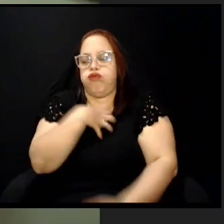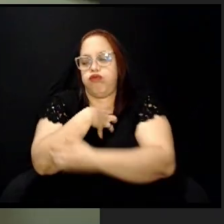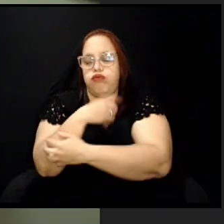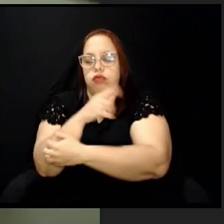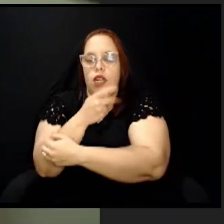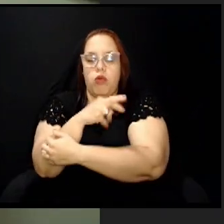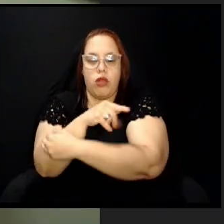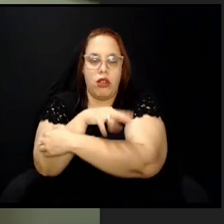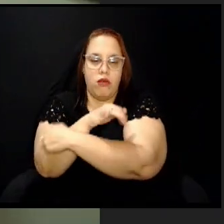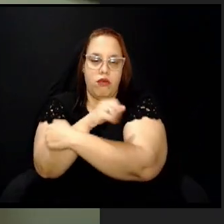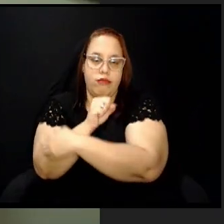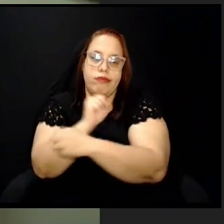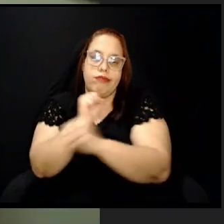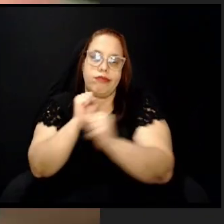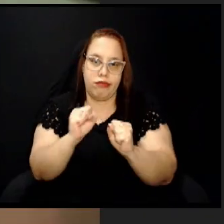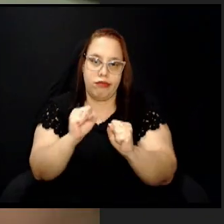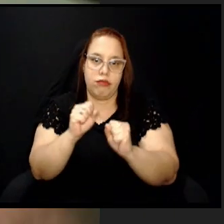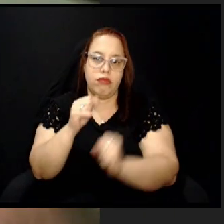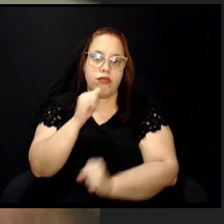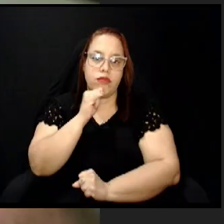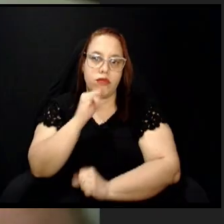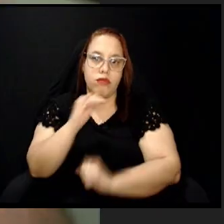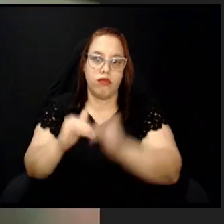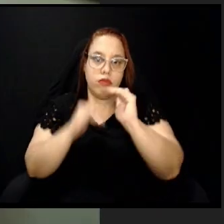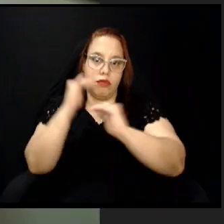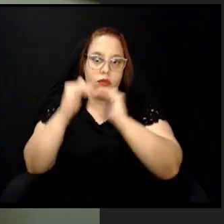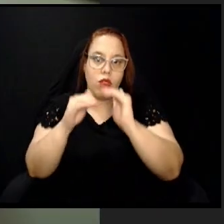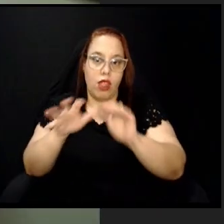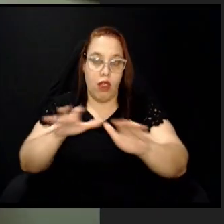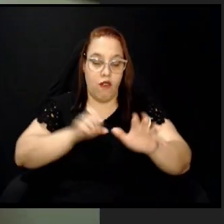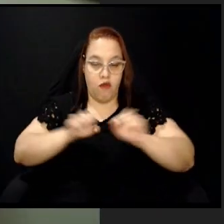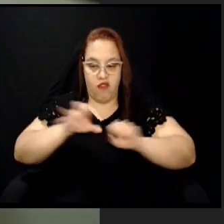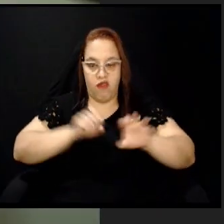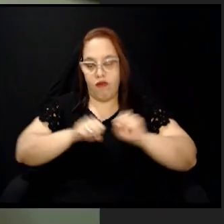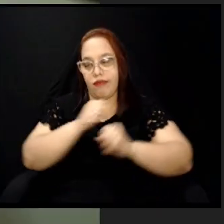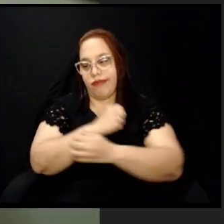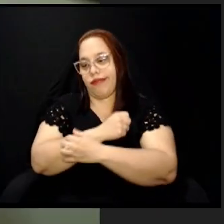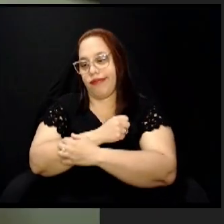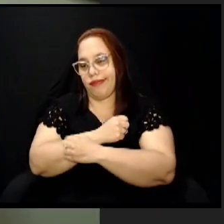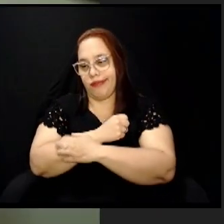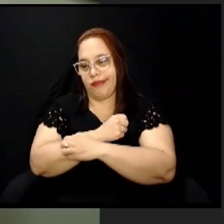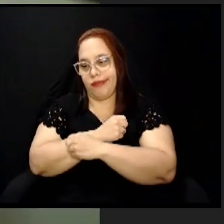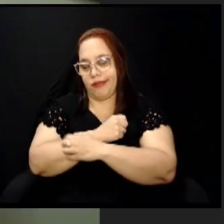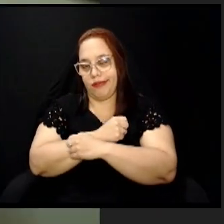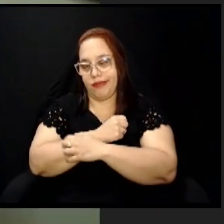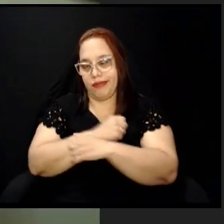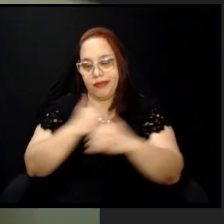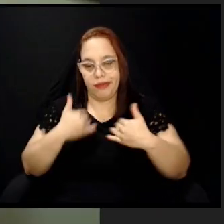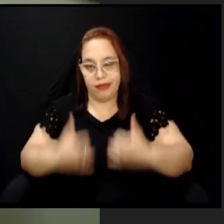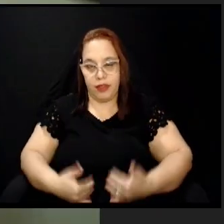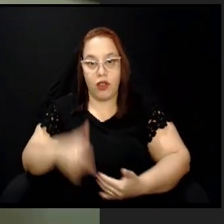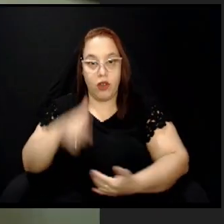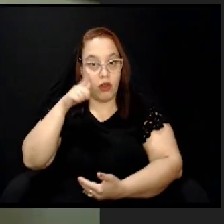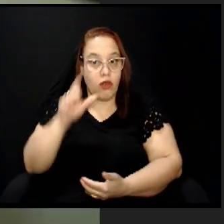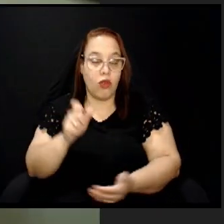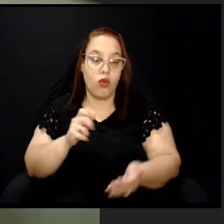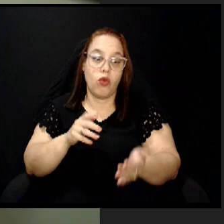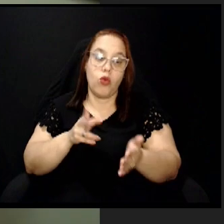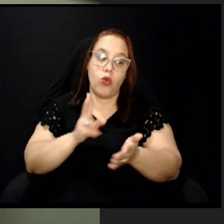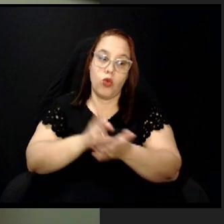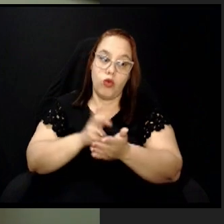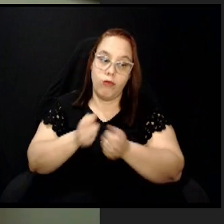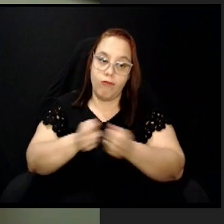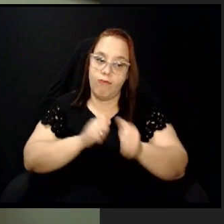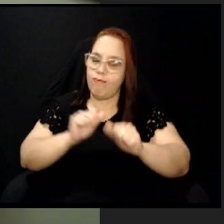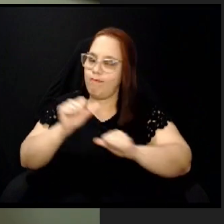essa hipotermia pode levar, por exemplo, ao desenvolvimento de infecções que até então o sistema imunológico deles estava conseguindo combater, só